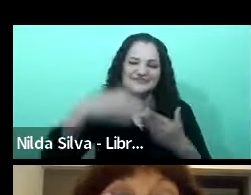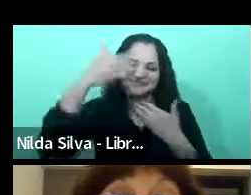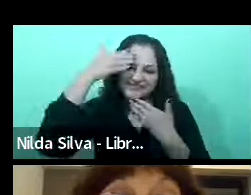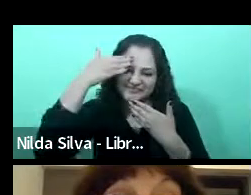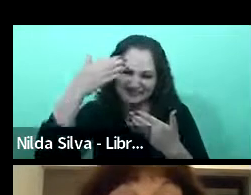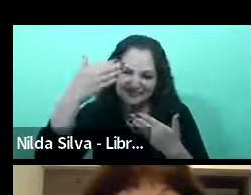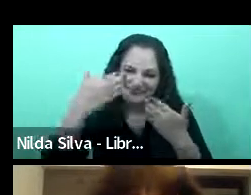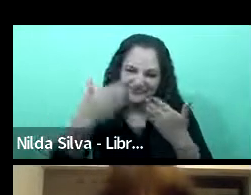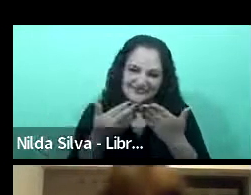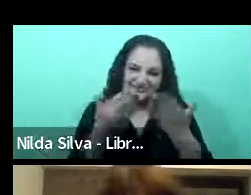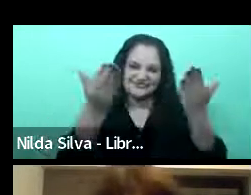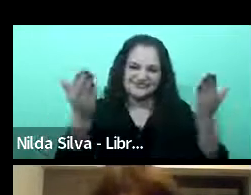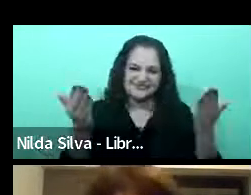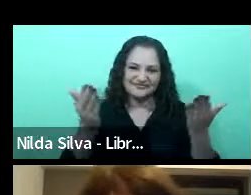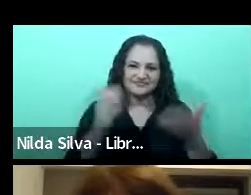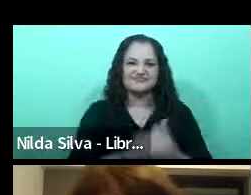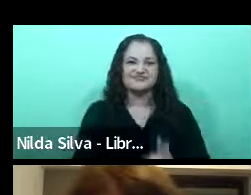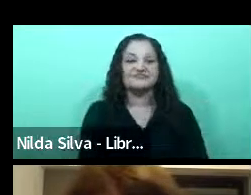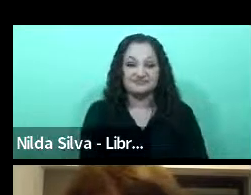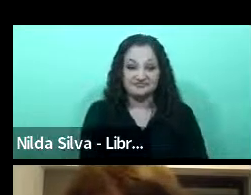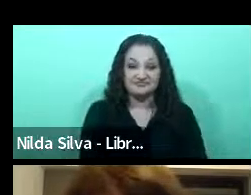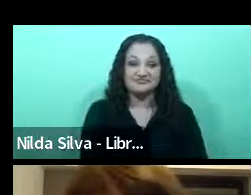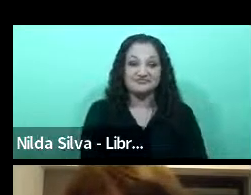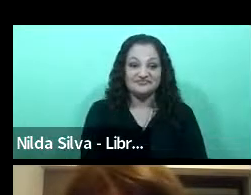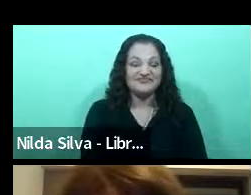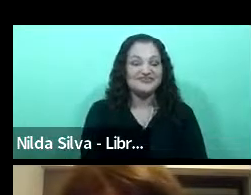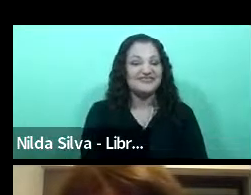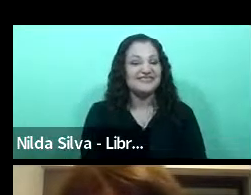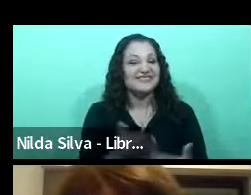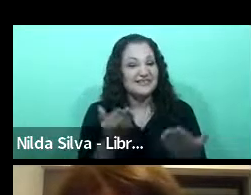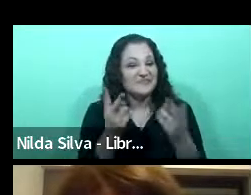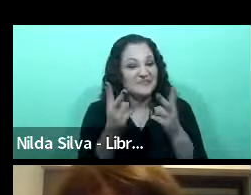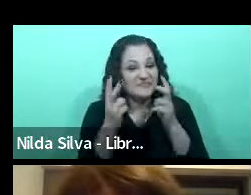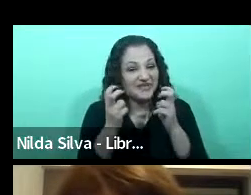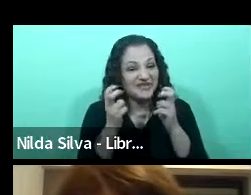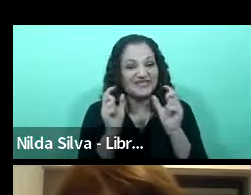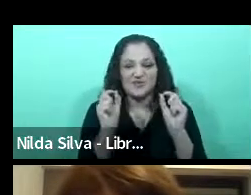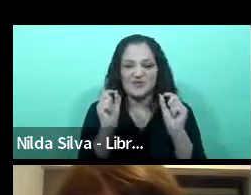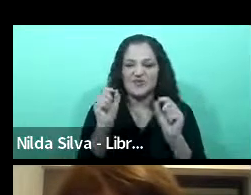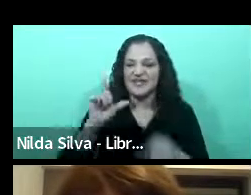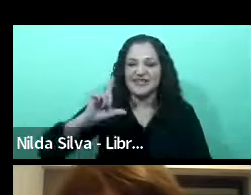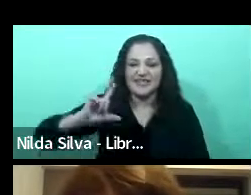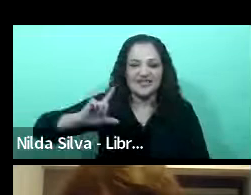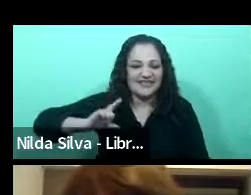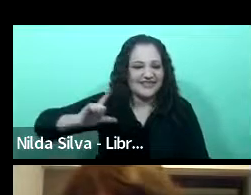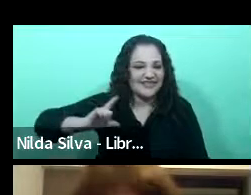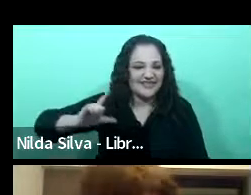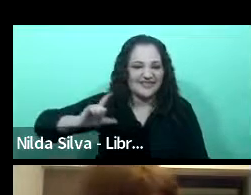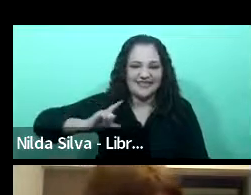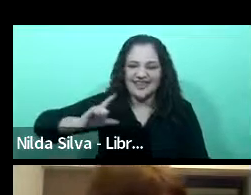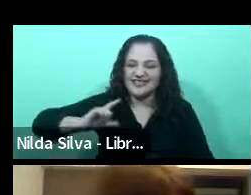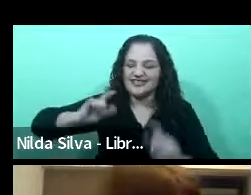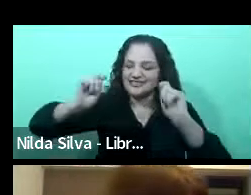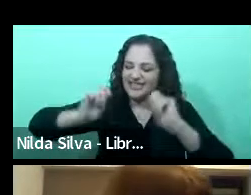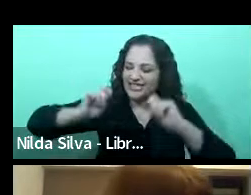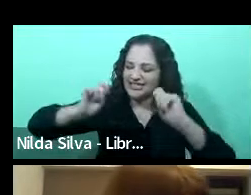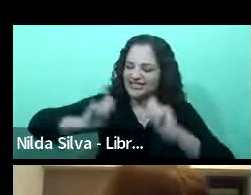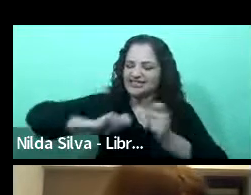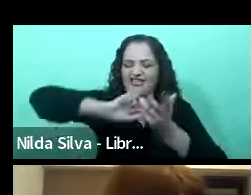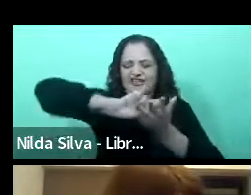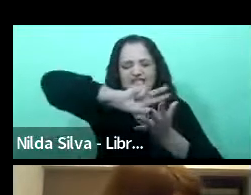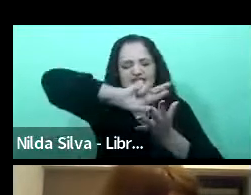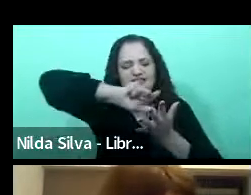Obrigada, pessoal. Bom, por aqui vocês já viram que existem aí muitas possibilidades